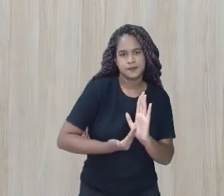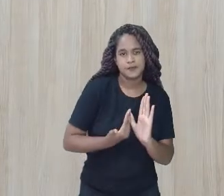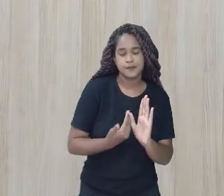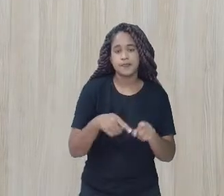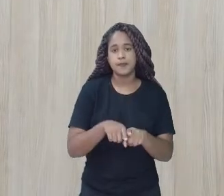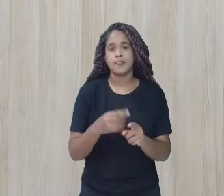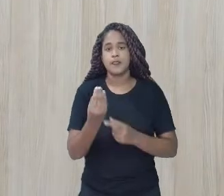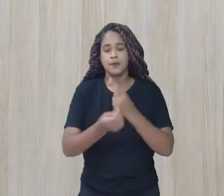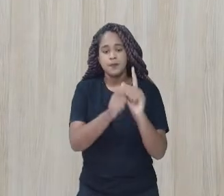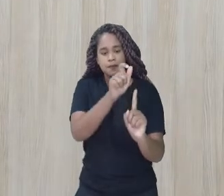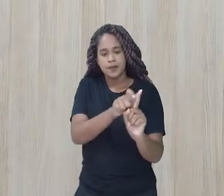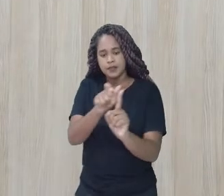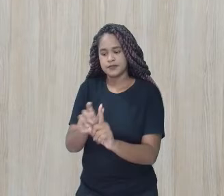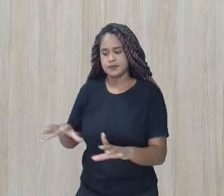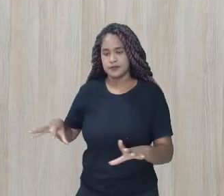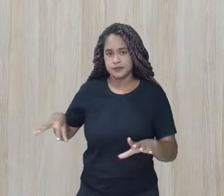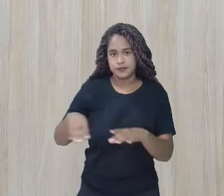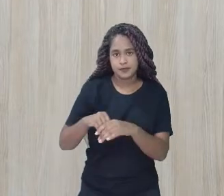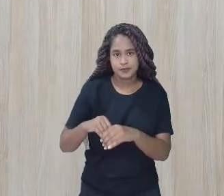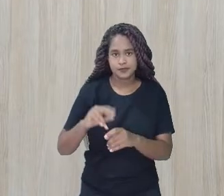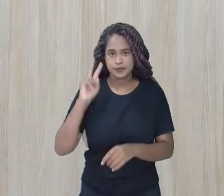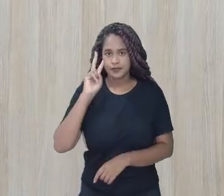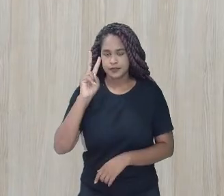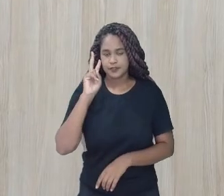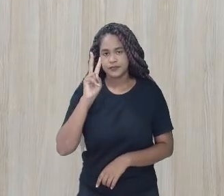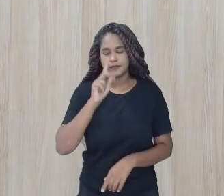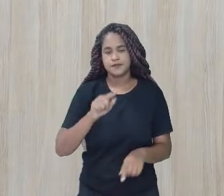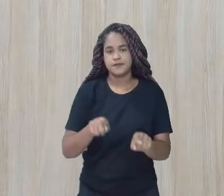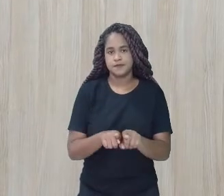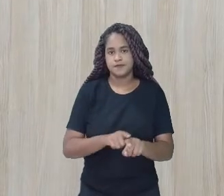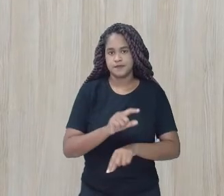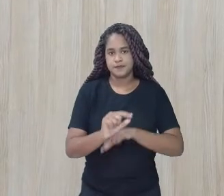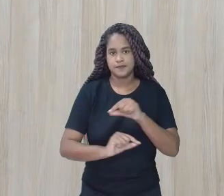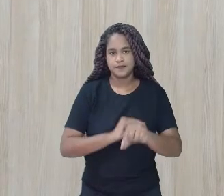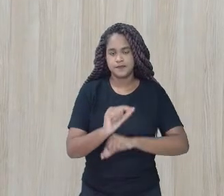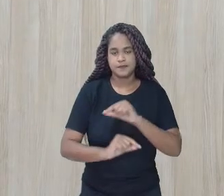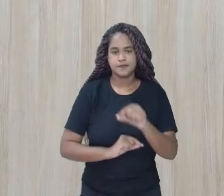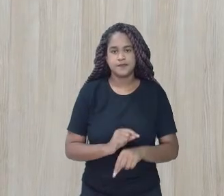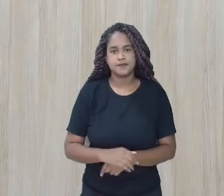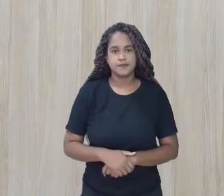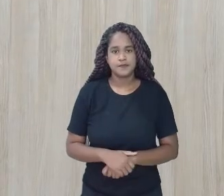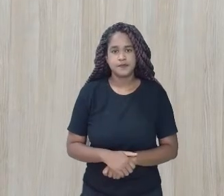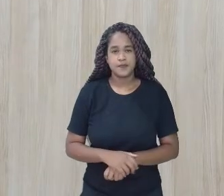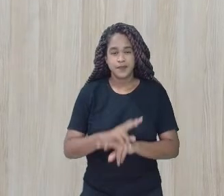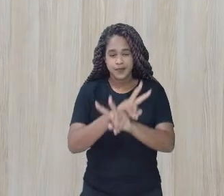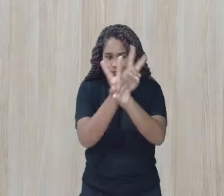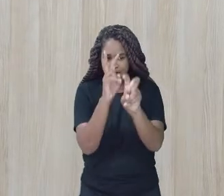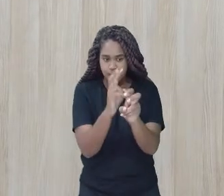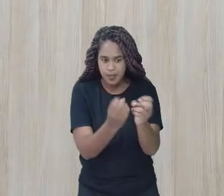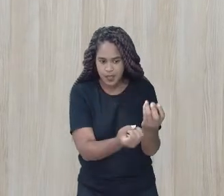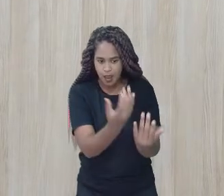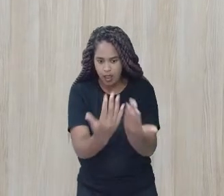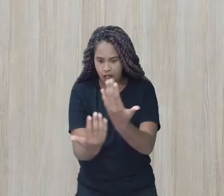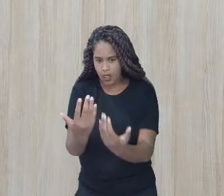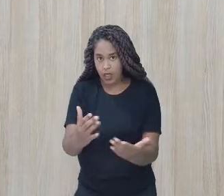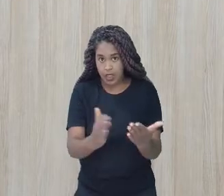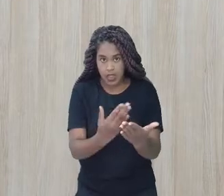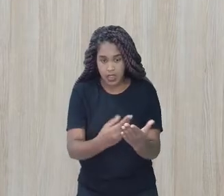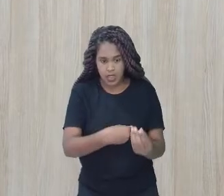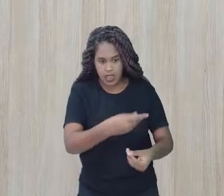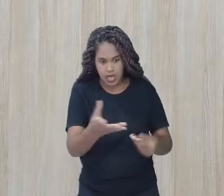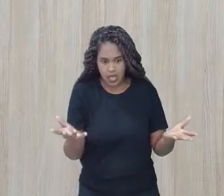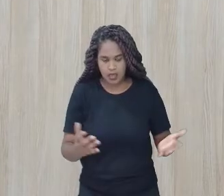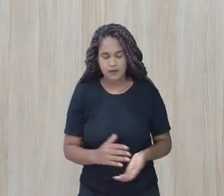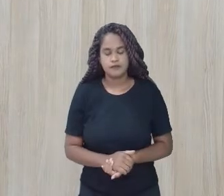relação da personagem protagonista com essa história de queimar livros, né? Visto que ele era um bombeiro.